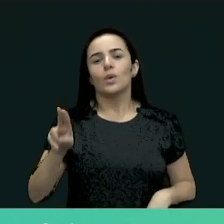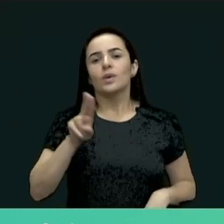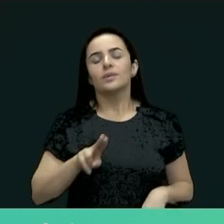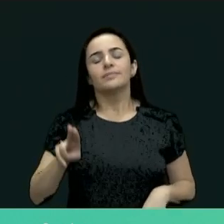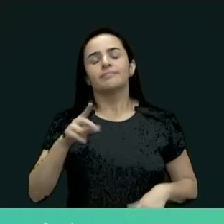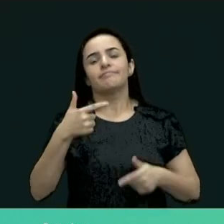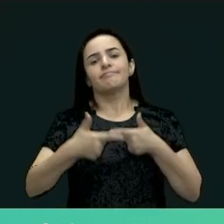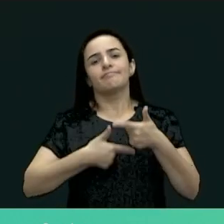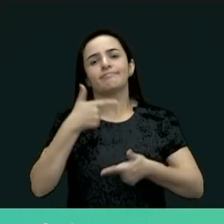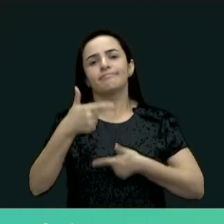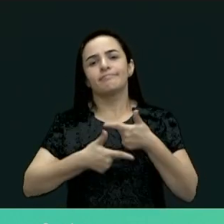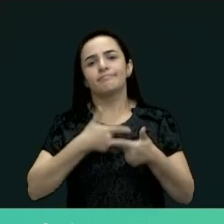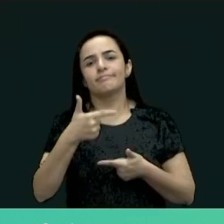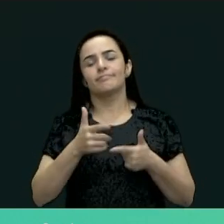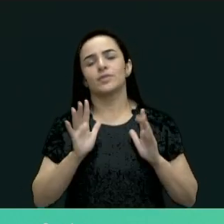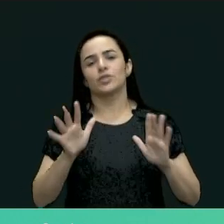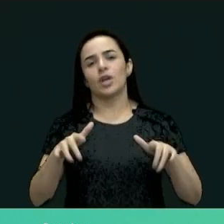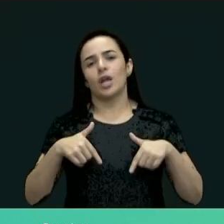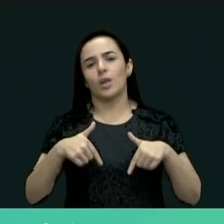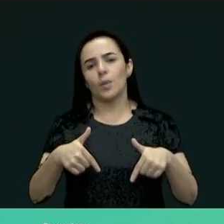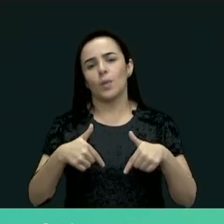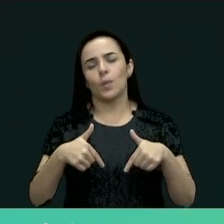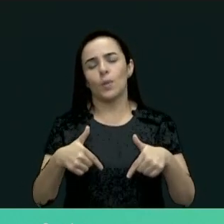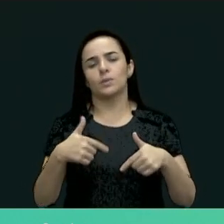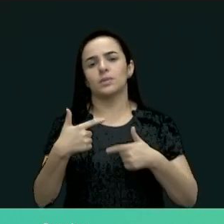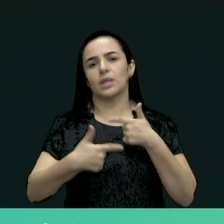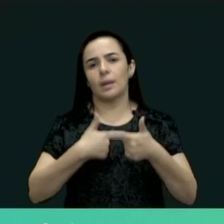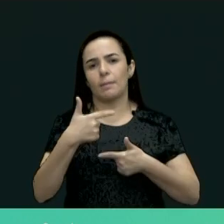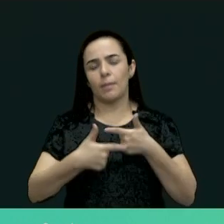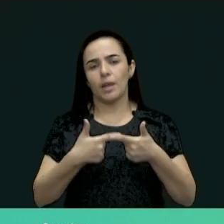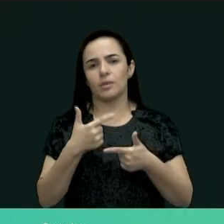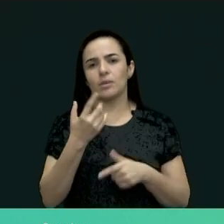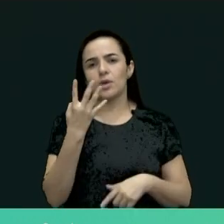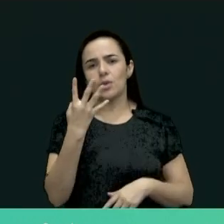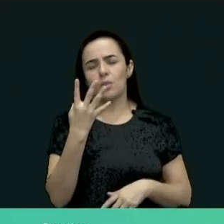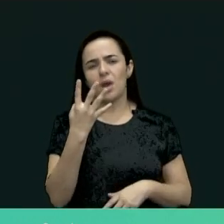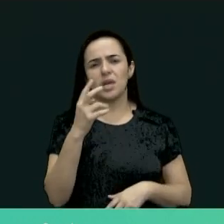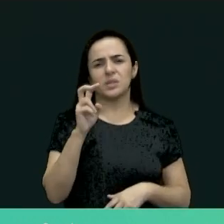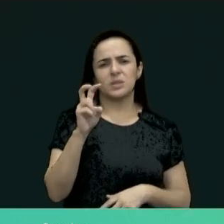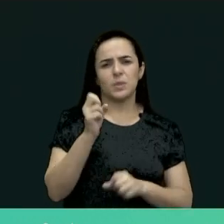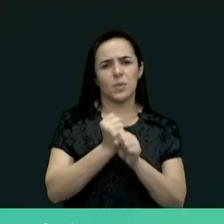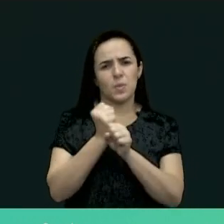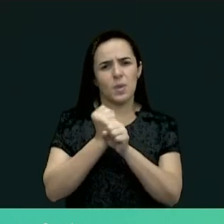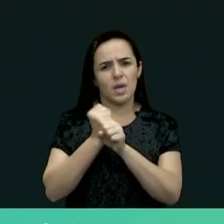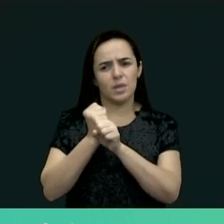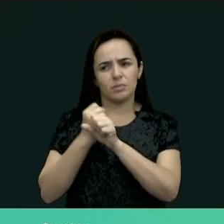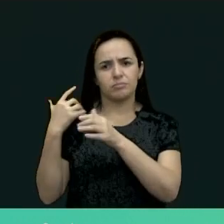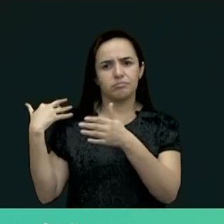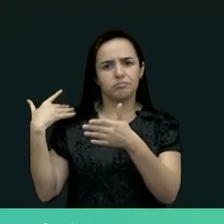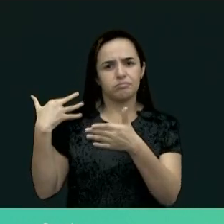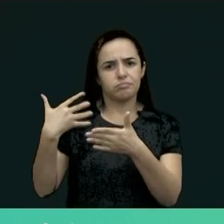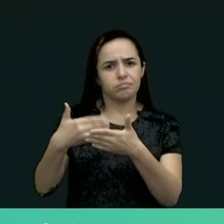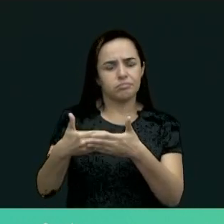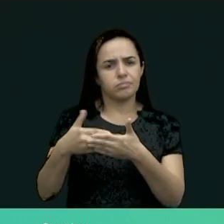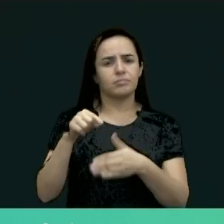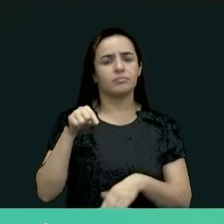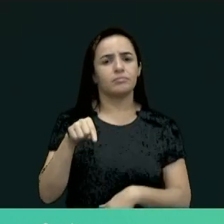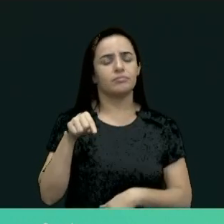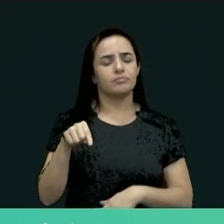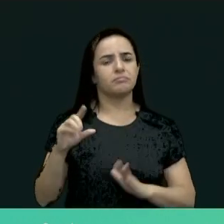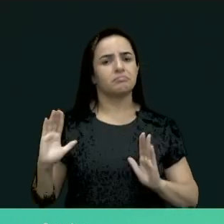os trabalhos que vem realizando, principalmente nos últimos 4, 5 anos, associados